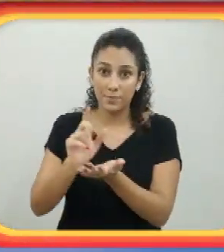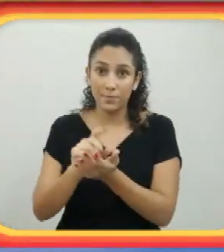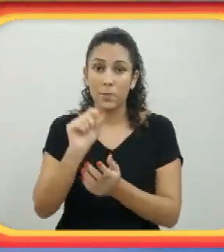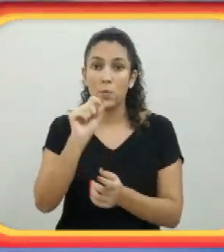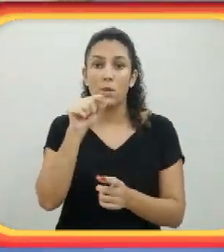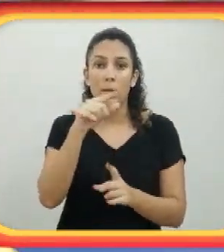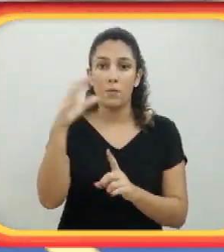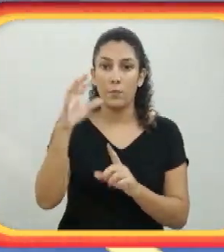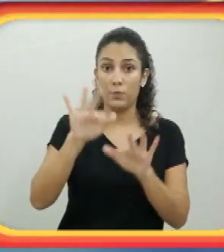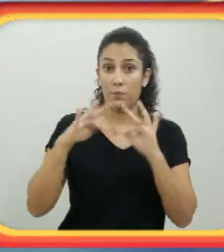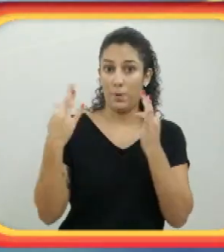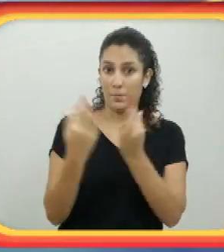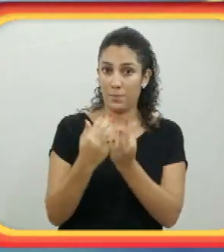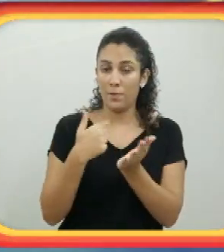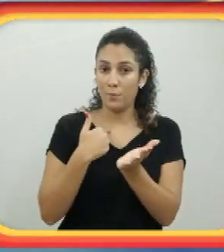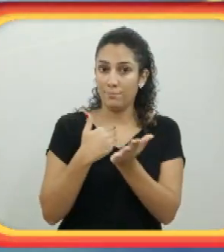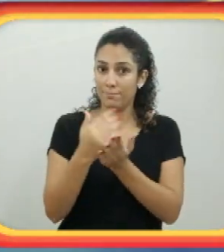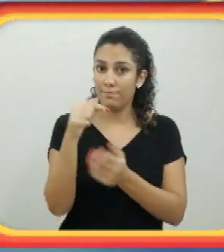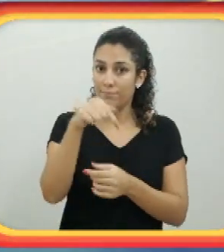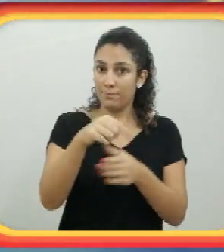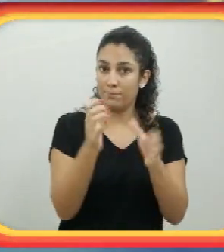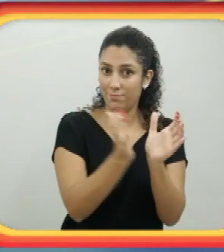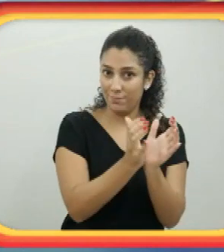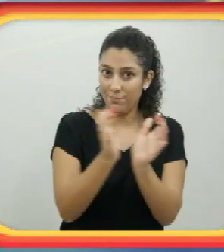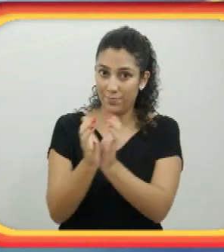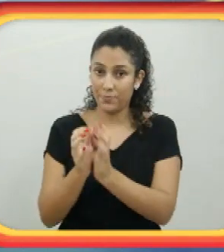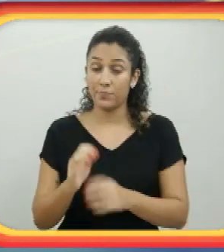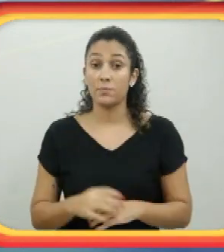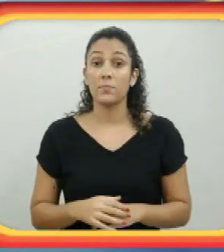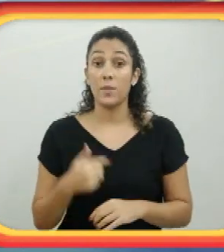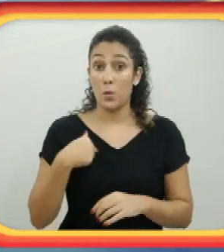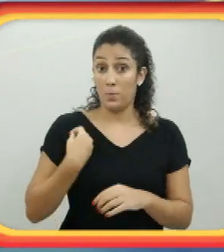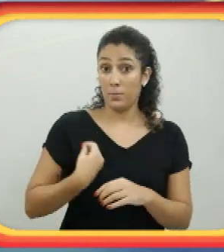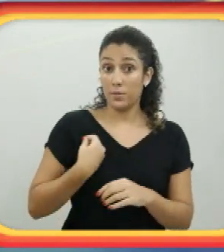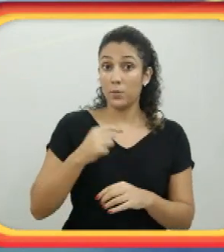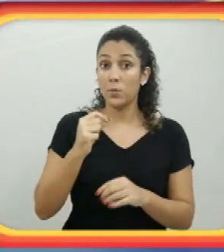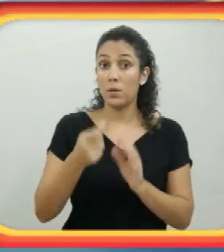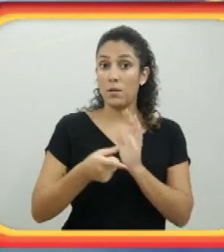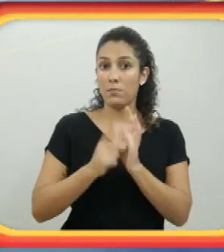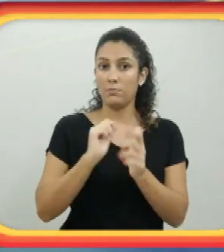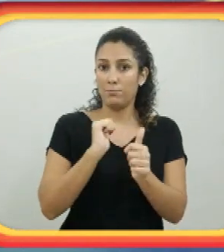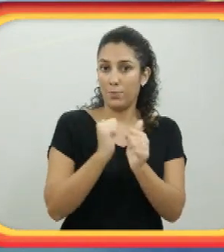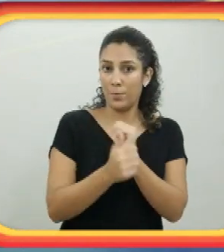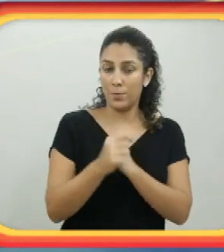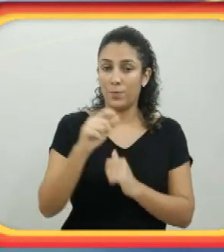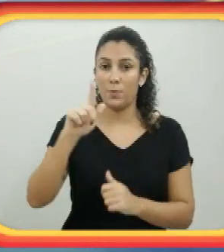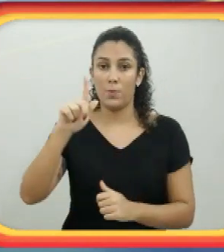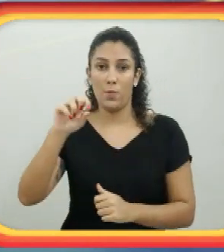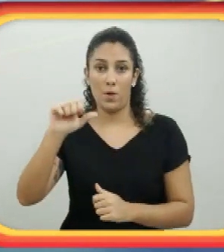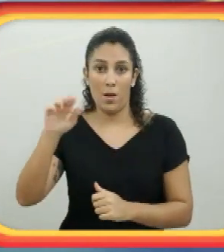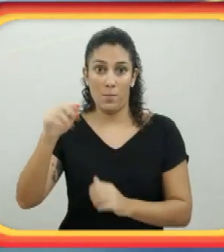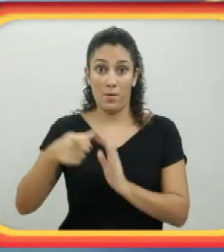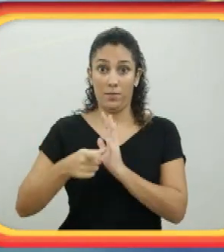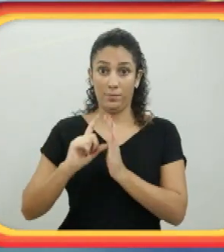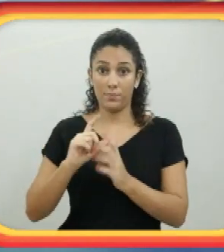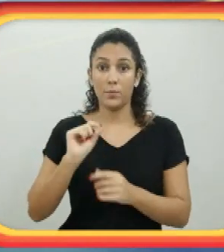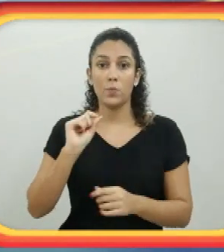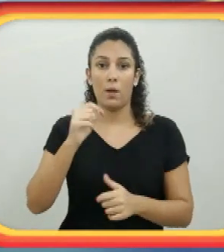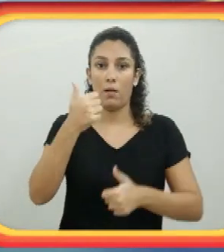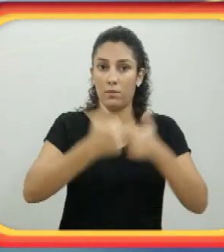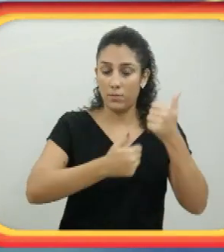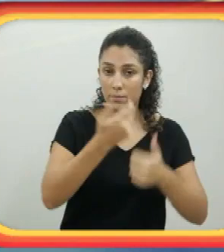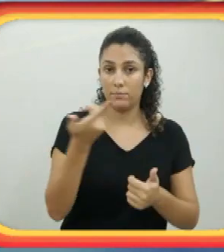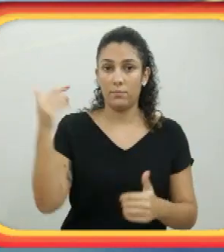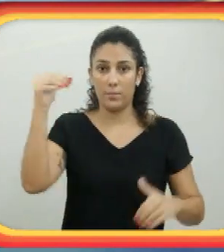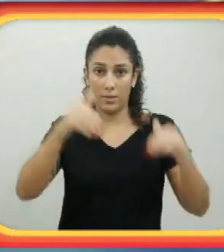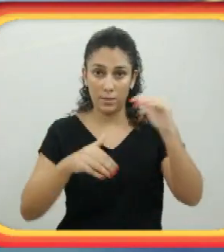que eu comecei na modalidade também. Participei de outros esportes, né, antes de me revelar